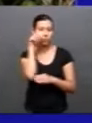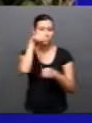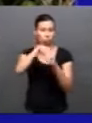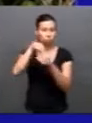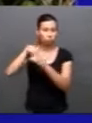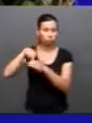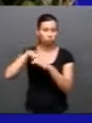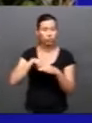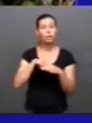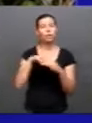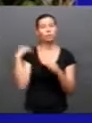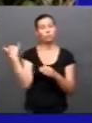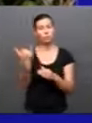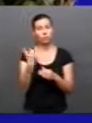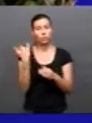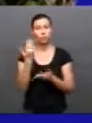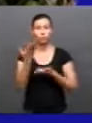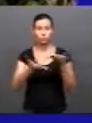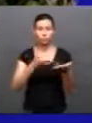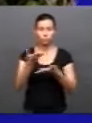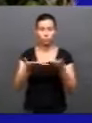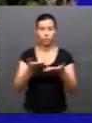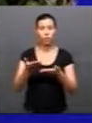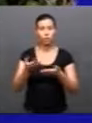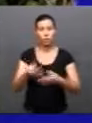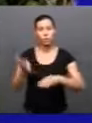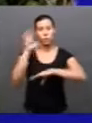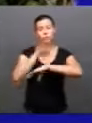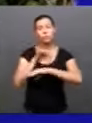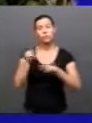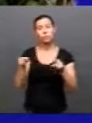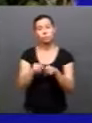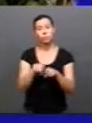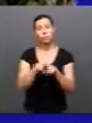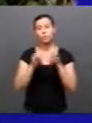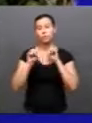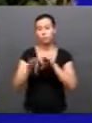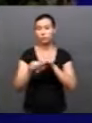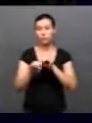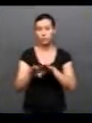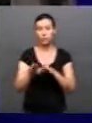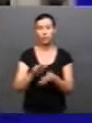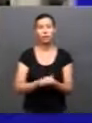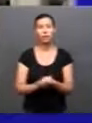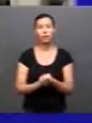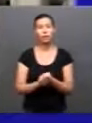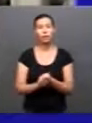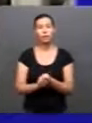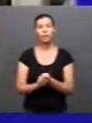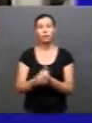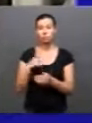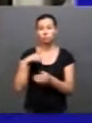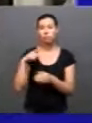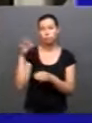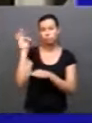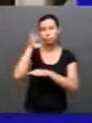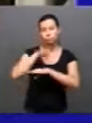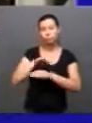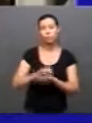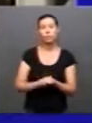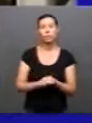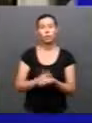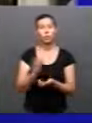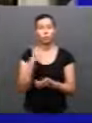de conservar essas abelhas, mas também tentar ensiná-los a criá-las, né? Em uma reportagem sobre